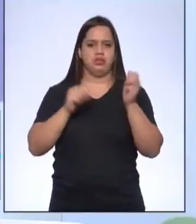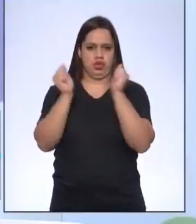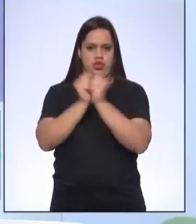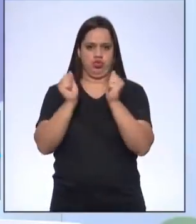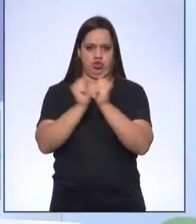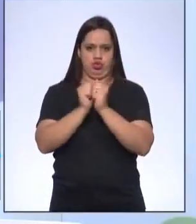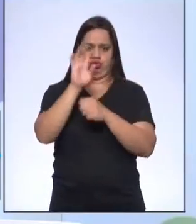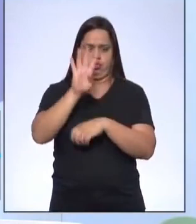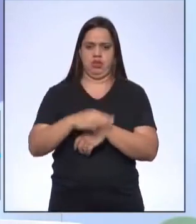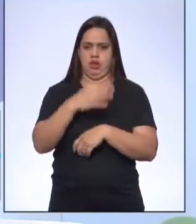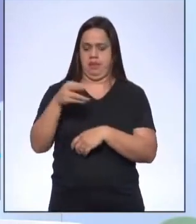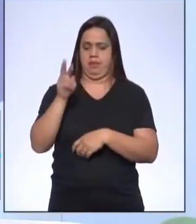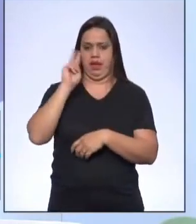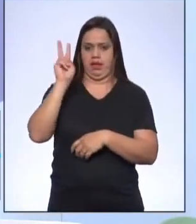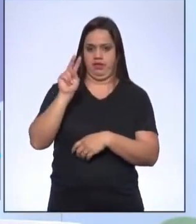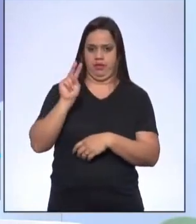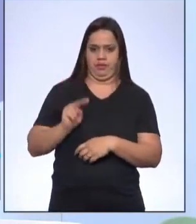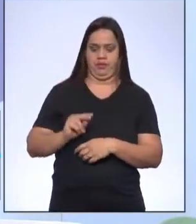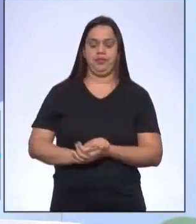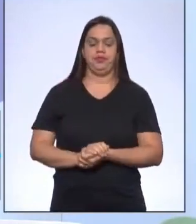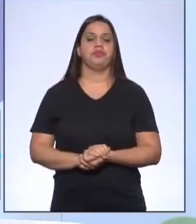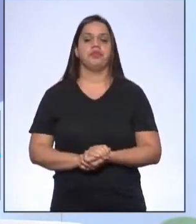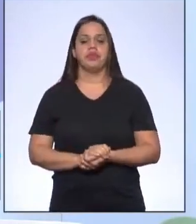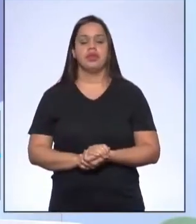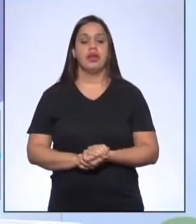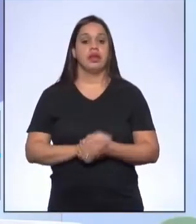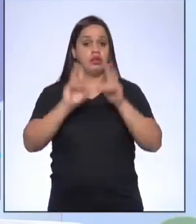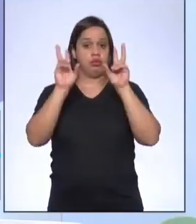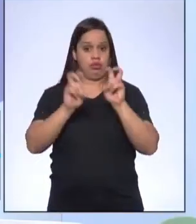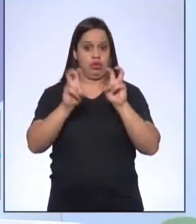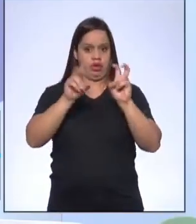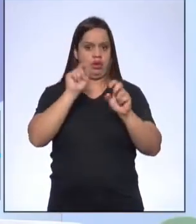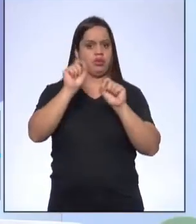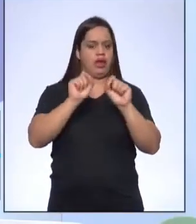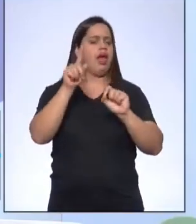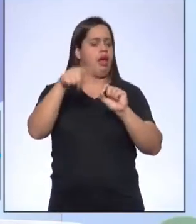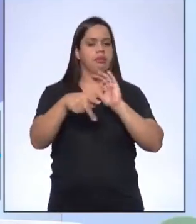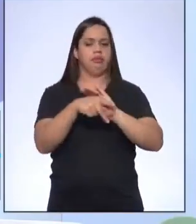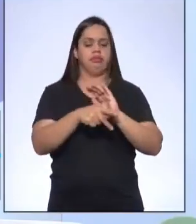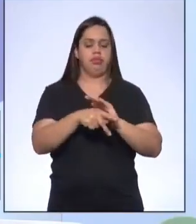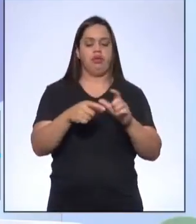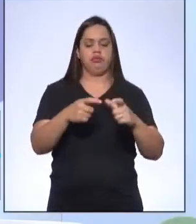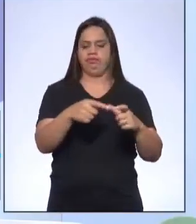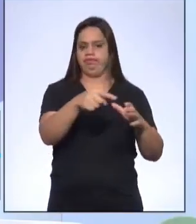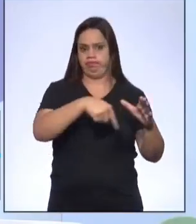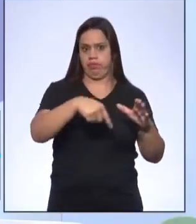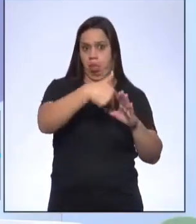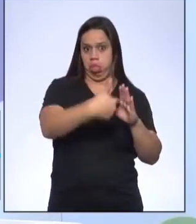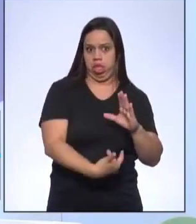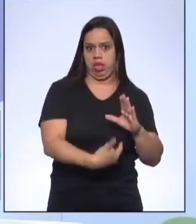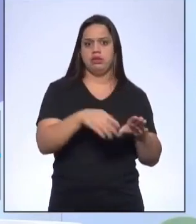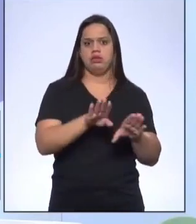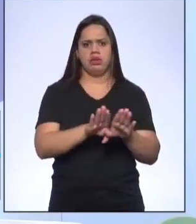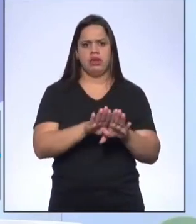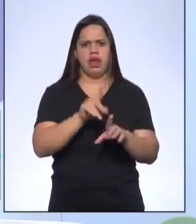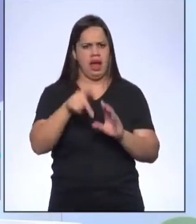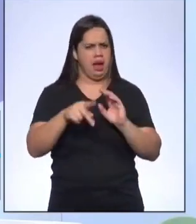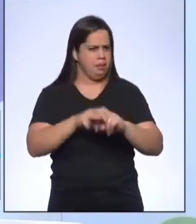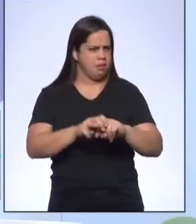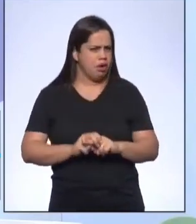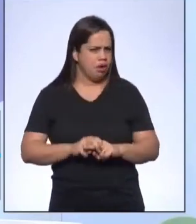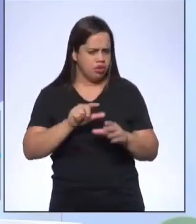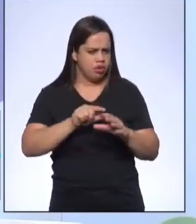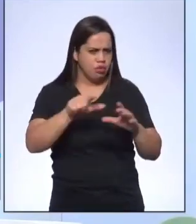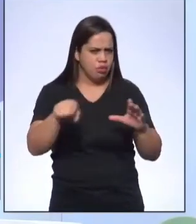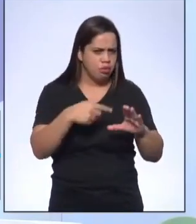Vamos. Então vamos lá. Ó. O assunto, querendo ou não, é o buraco. Porém, é só o buraco? É pelo buraco que ele está escrevendo? Ele está incomodado com o